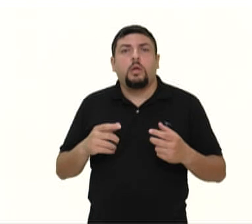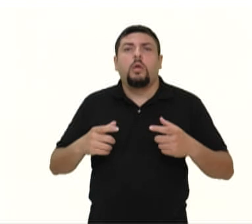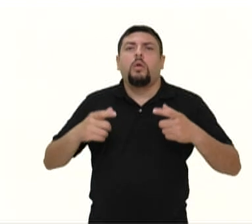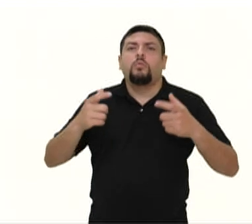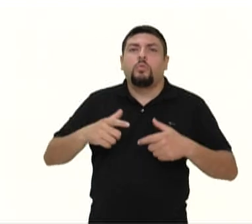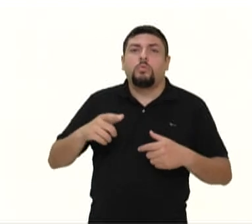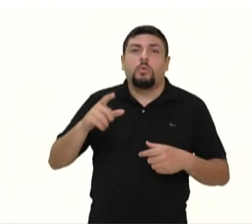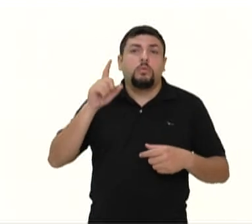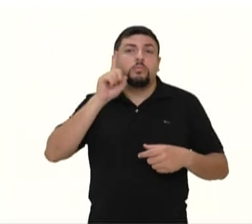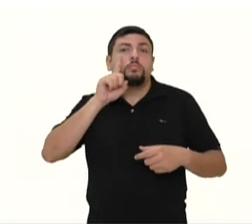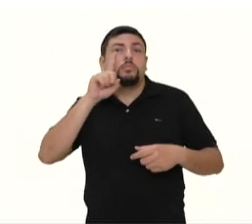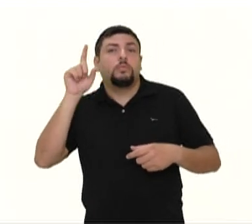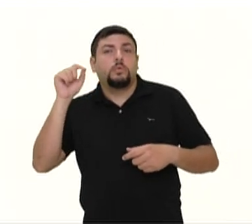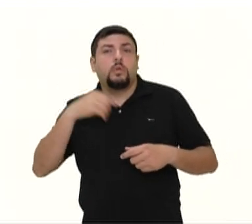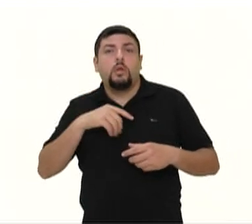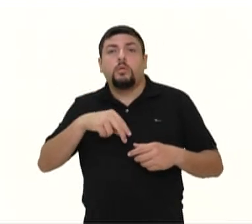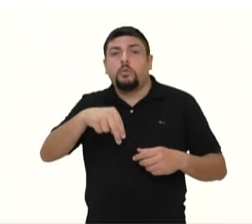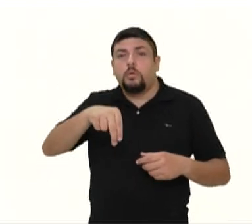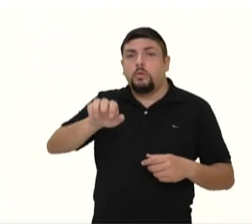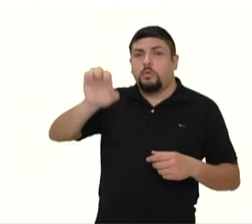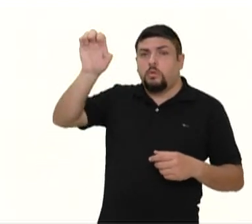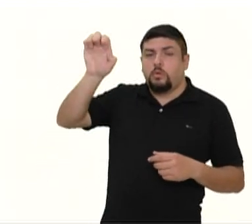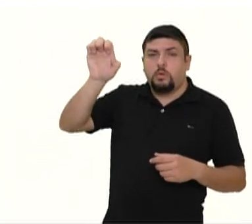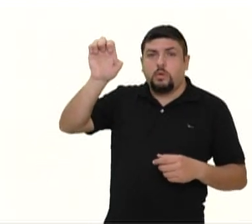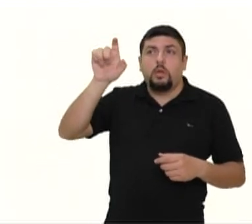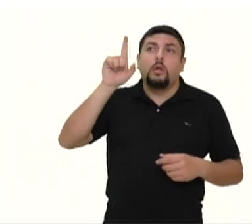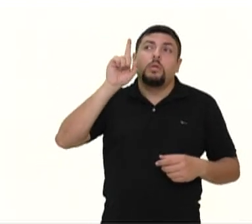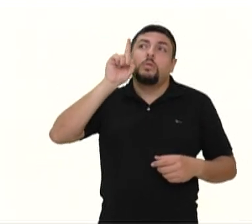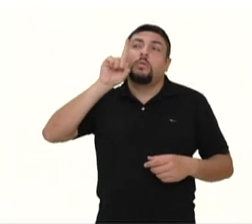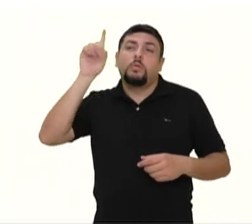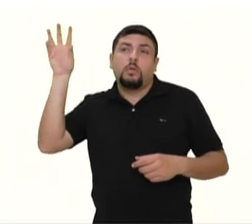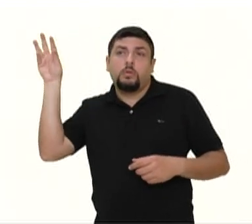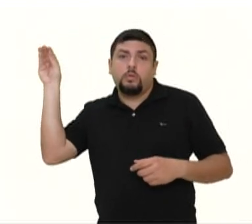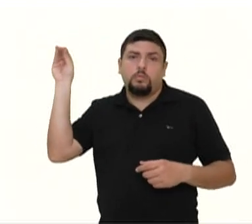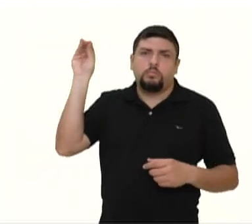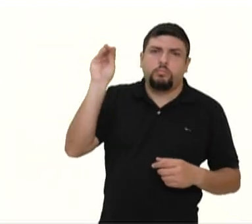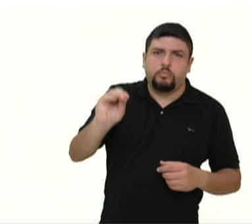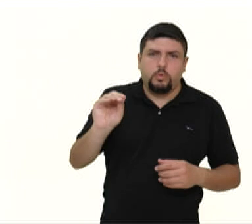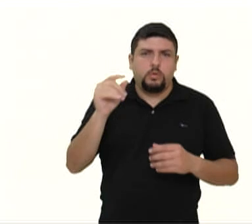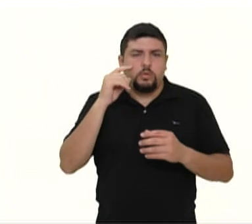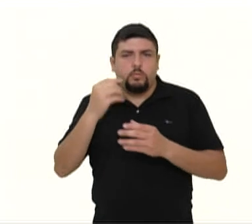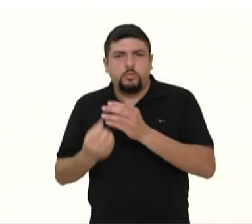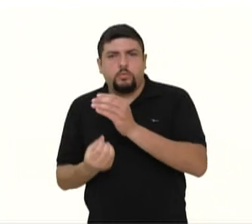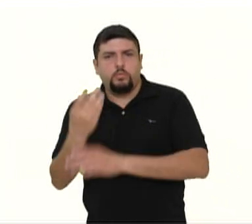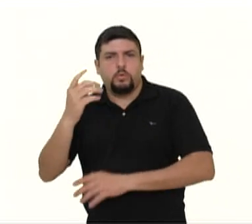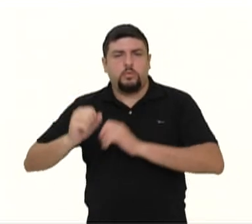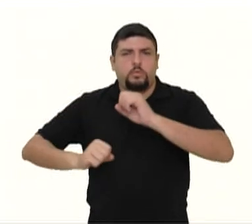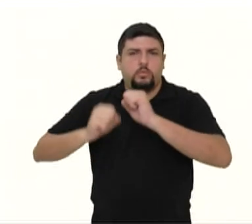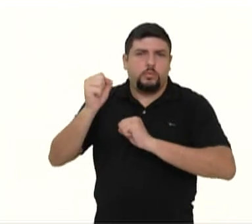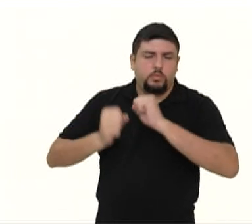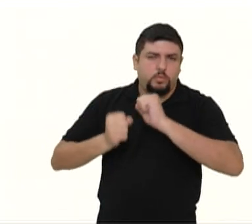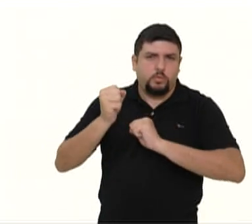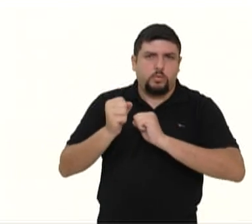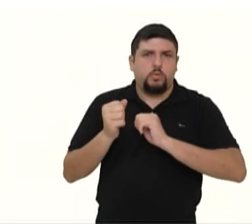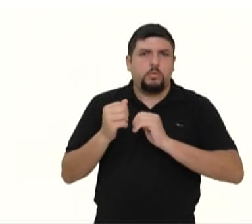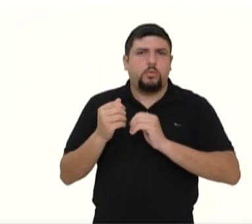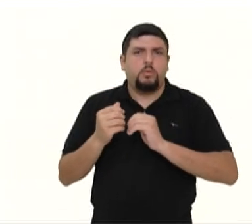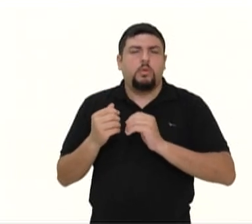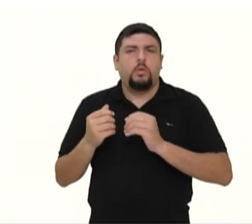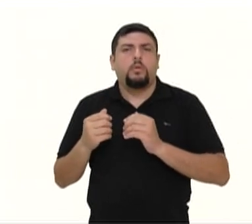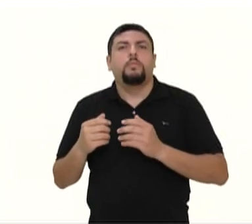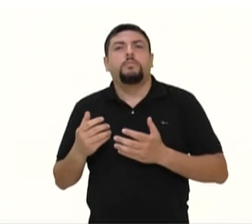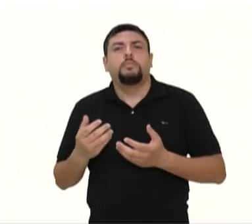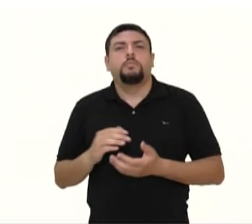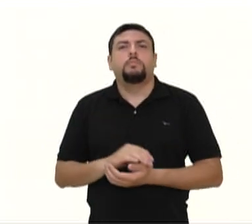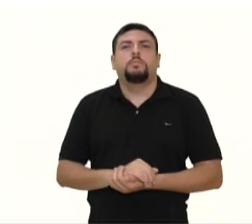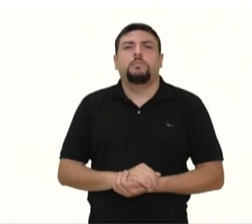né? Era um entreposto aí para as tropas que iam para a Segunda Guerra na Europa ou no norte da África.